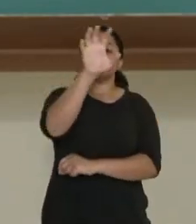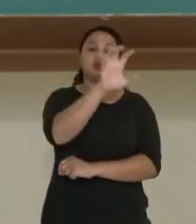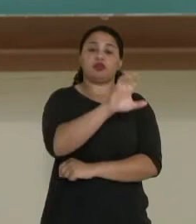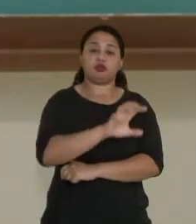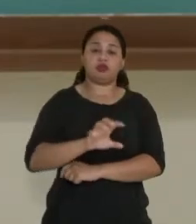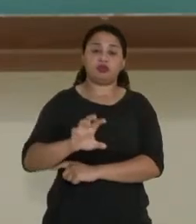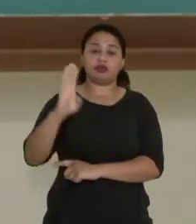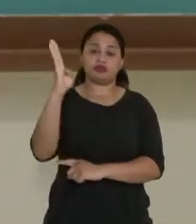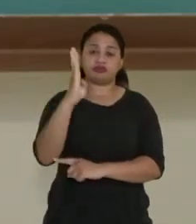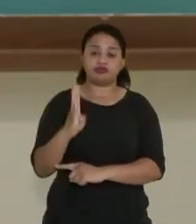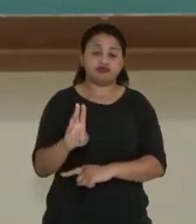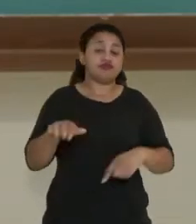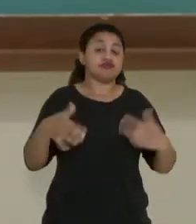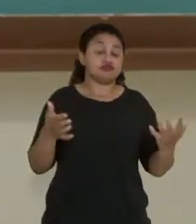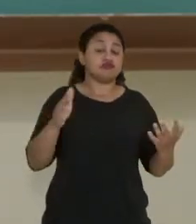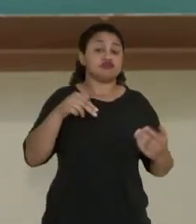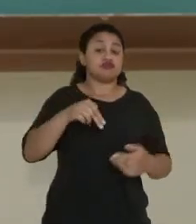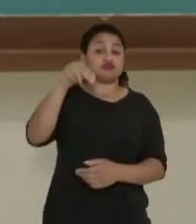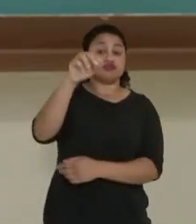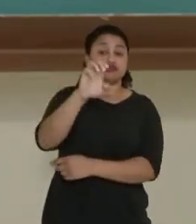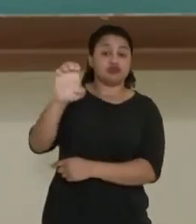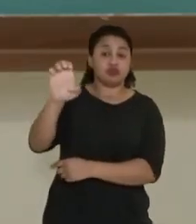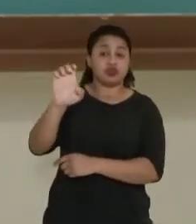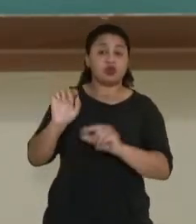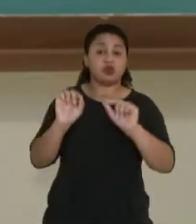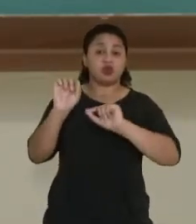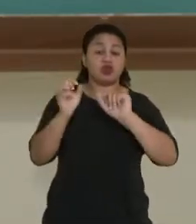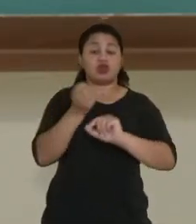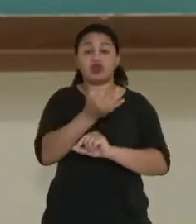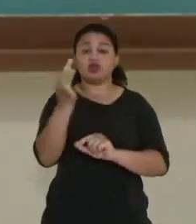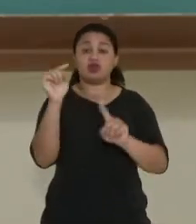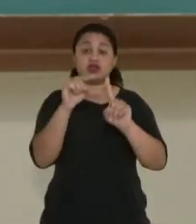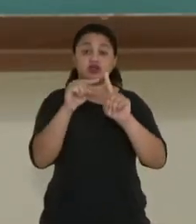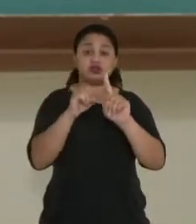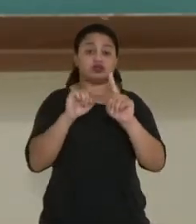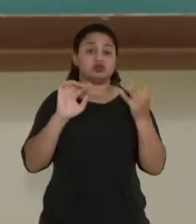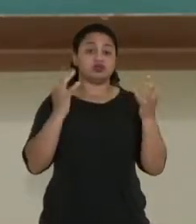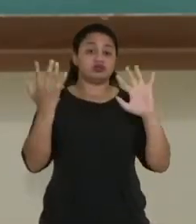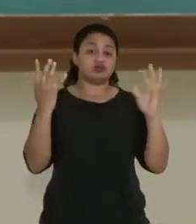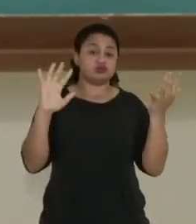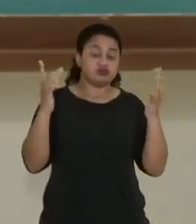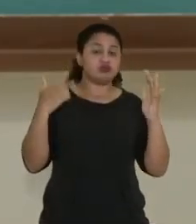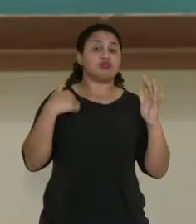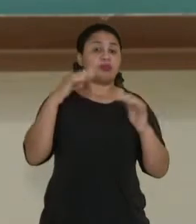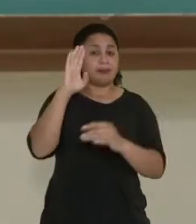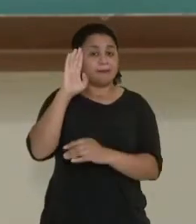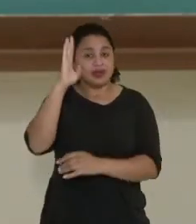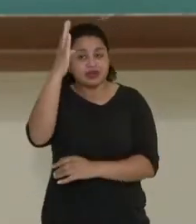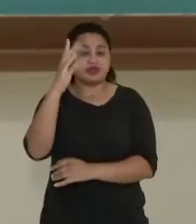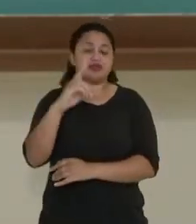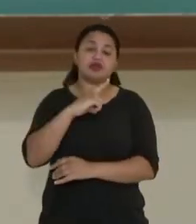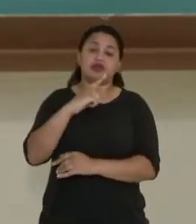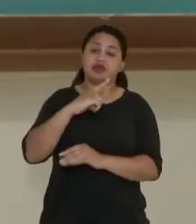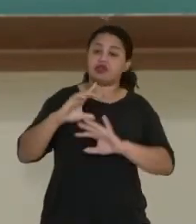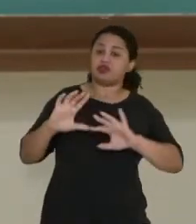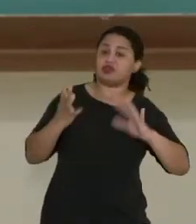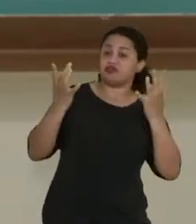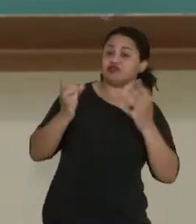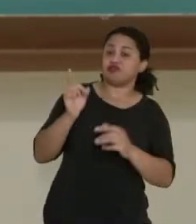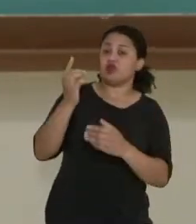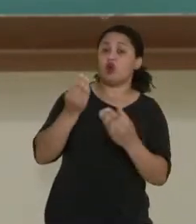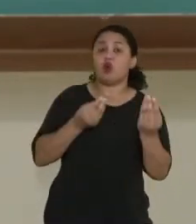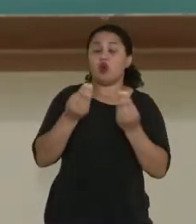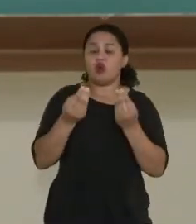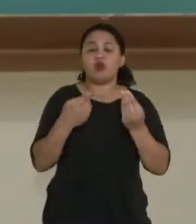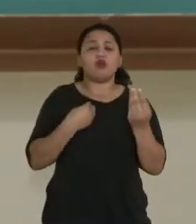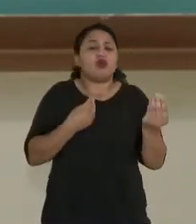Brasil. Neste caso, no Nordeste, quais são os tipos climáticos que predominam, que ocorrem e como